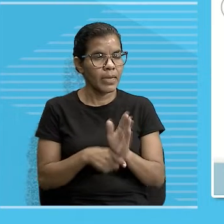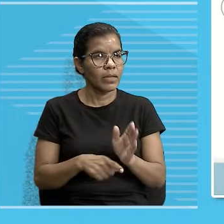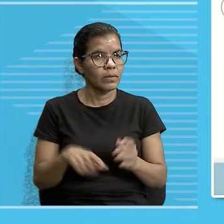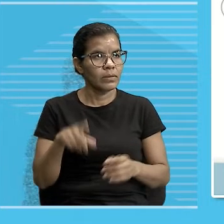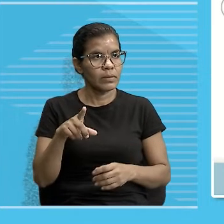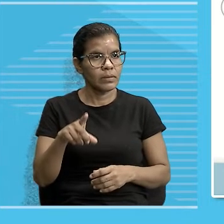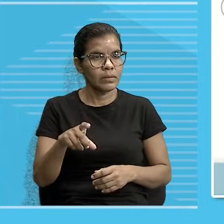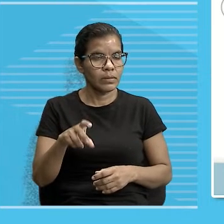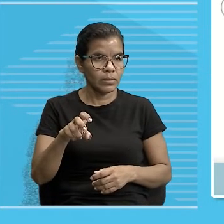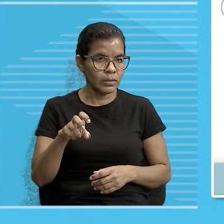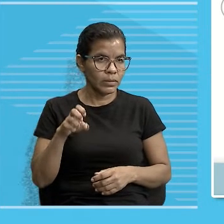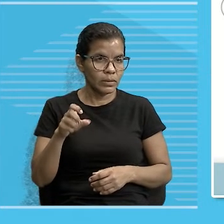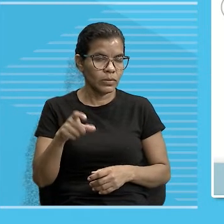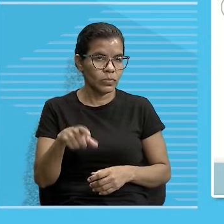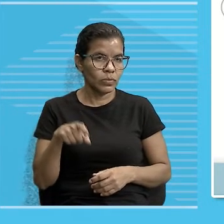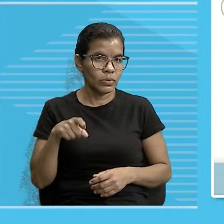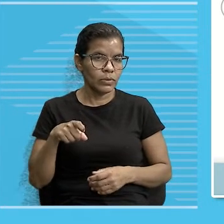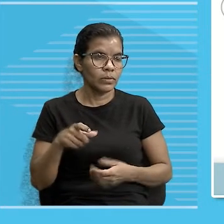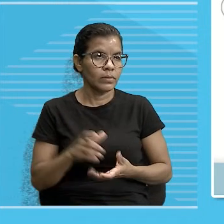menos 5x